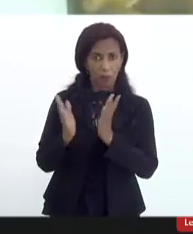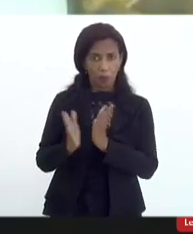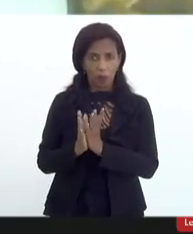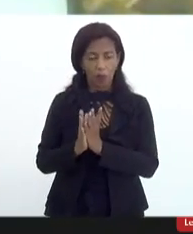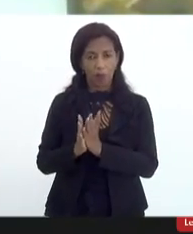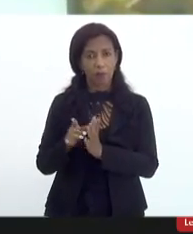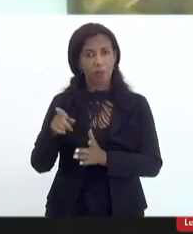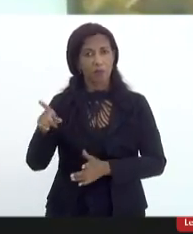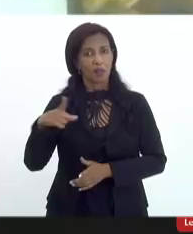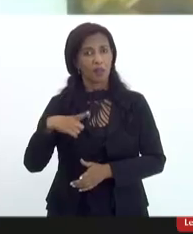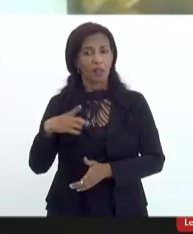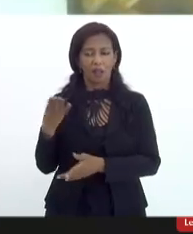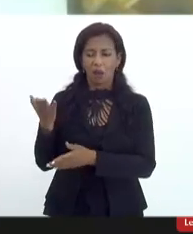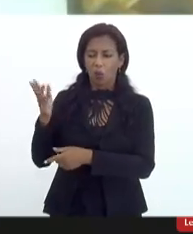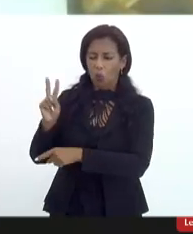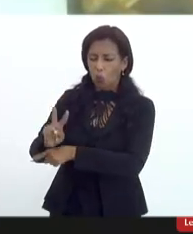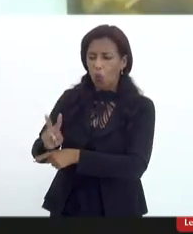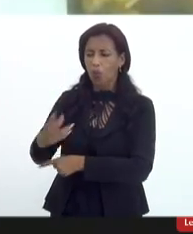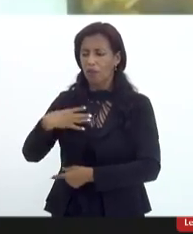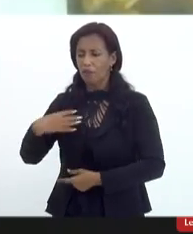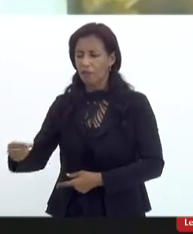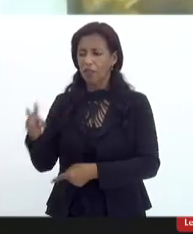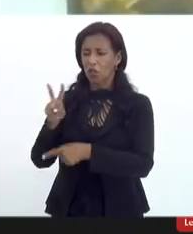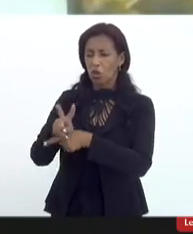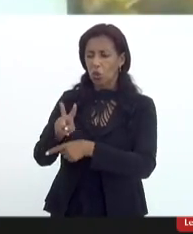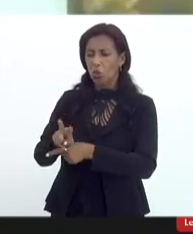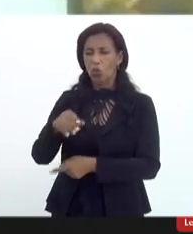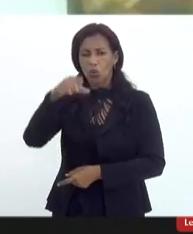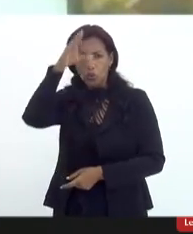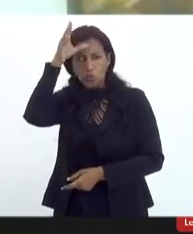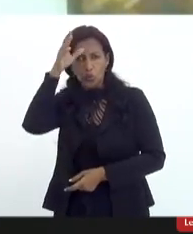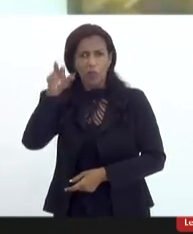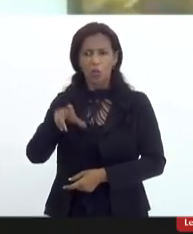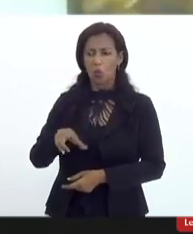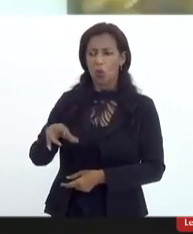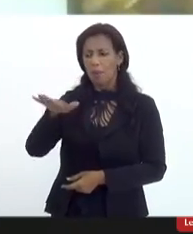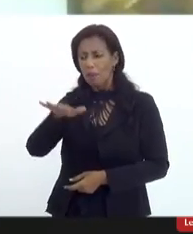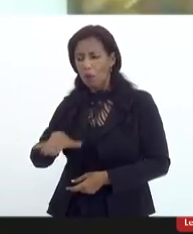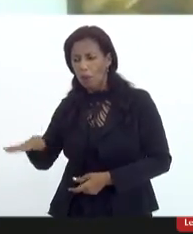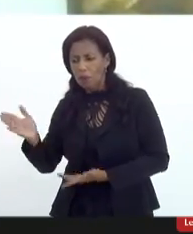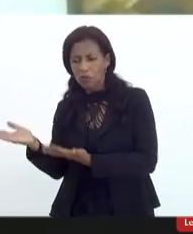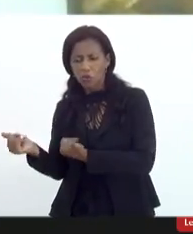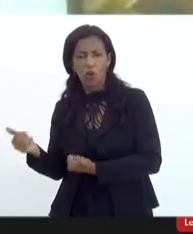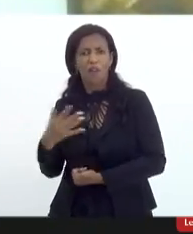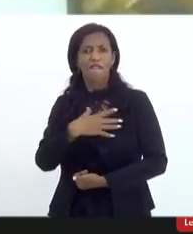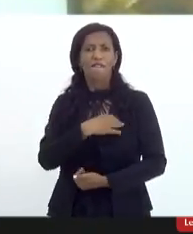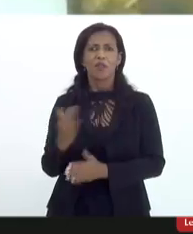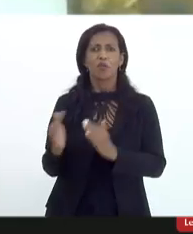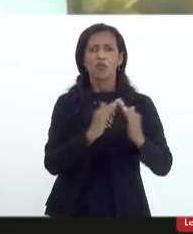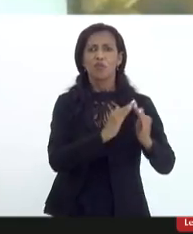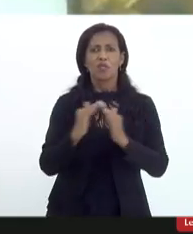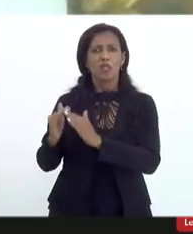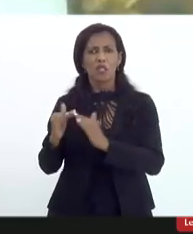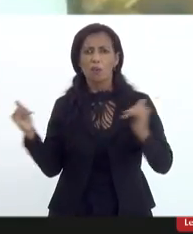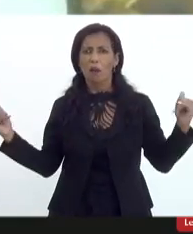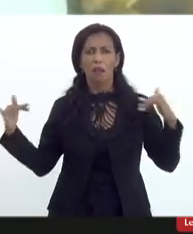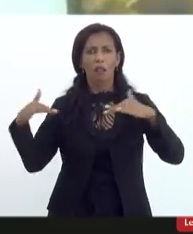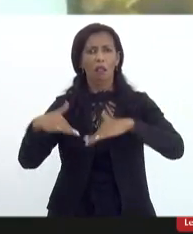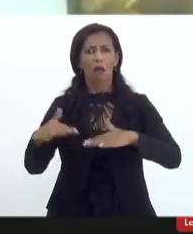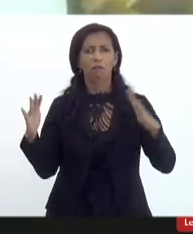ela cria o seu filho, ela cria o seu sobrinho, ela cria os irmãos mais novos, ela cria os filhos da vizinha.